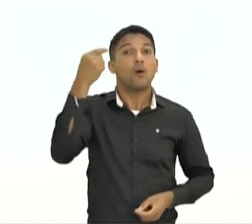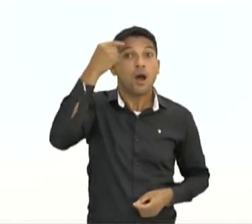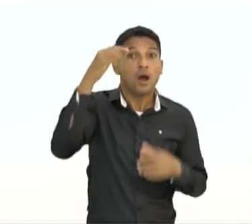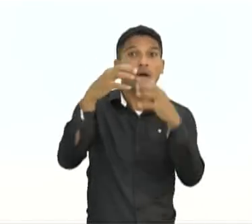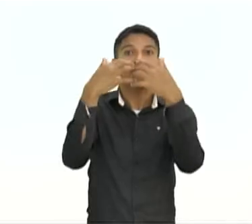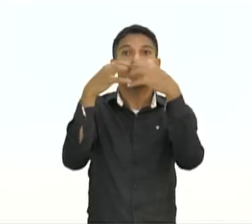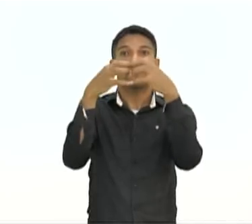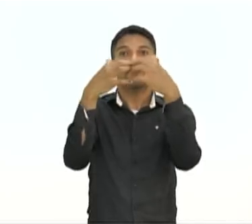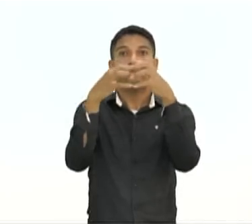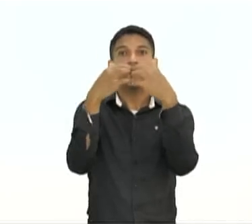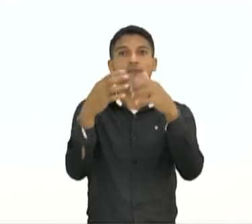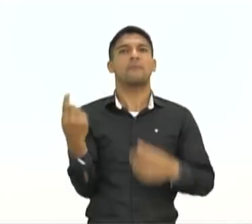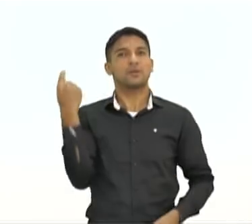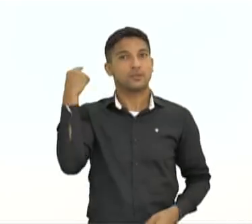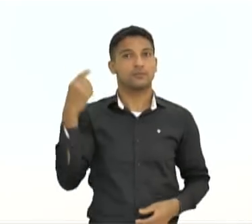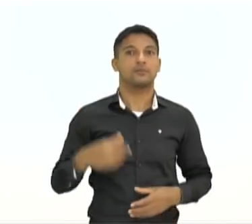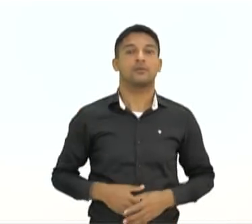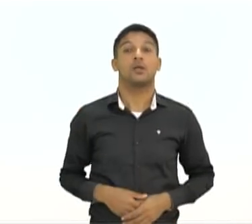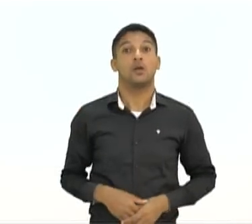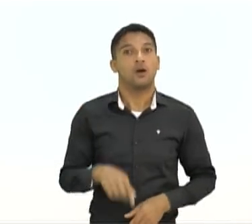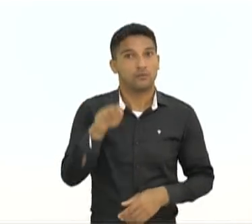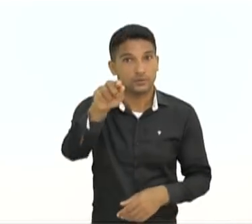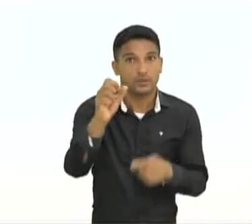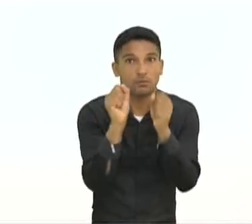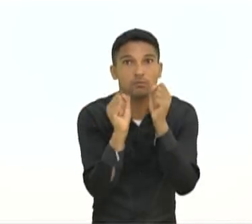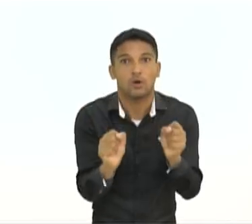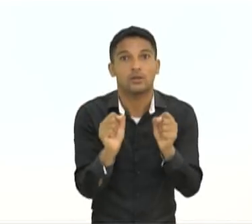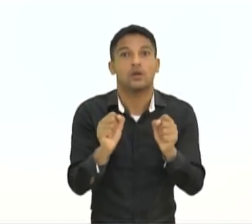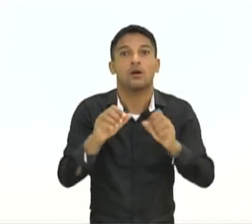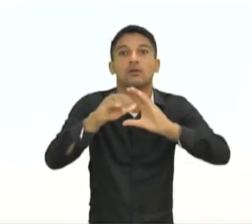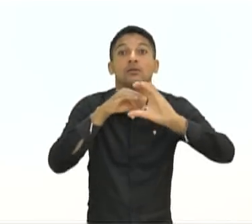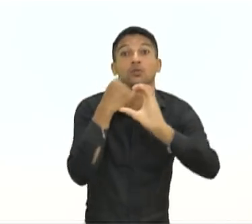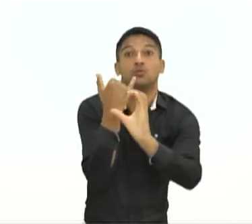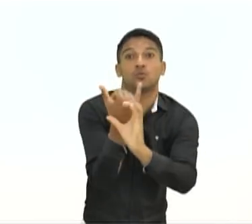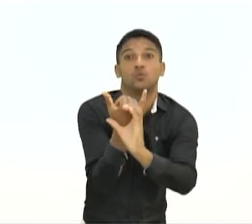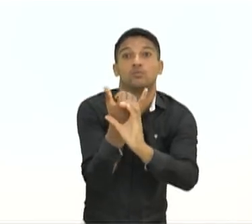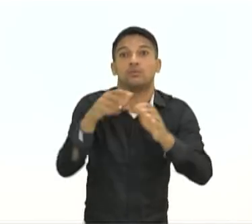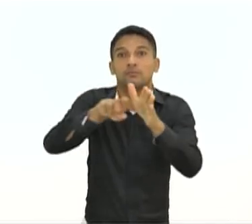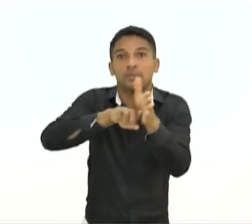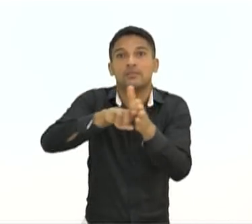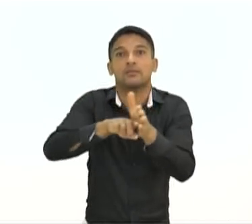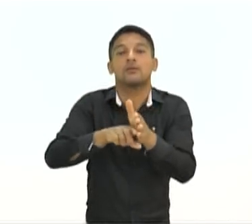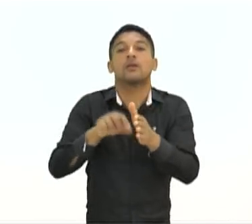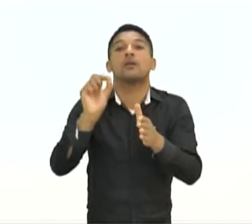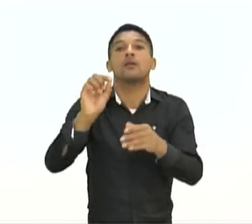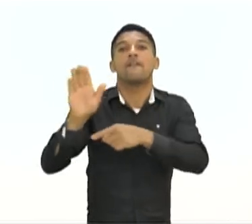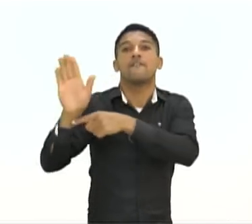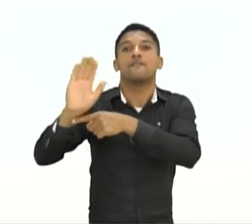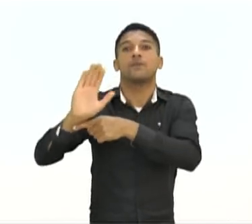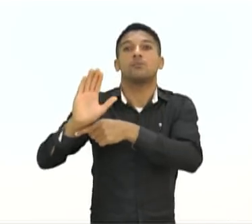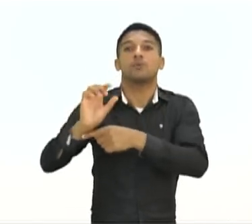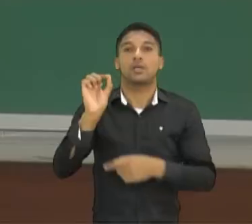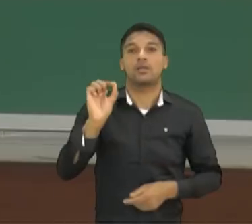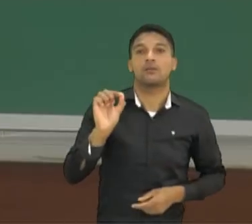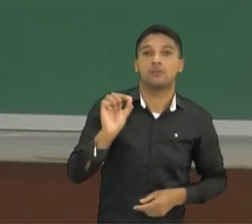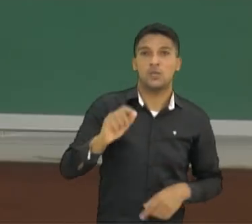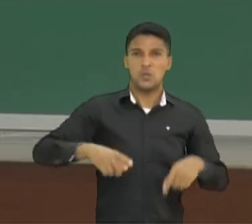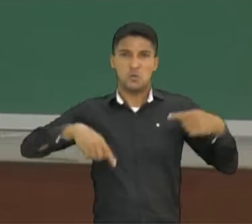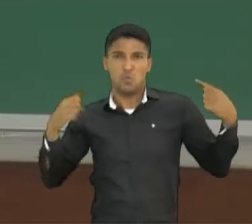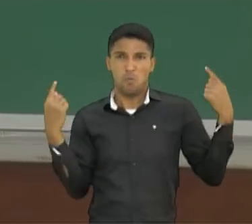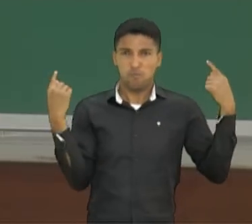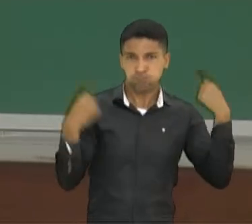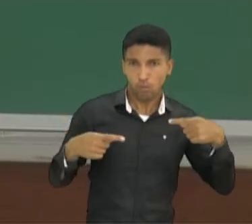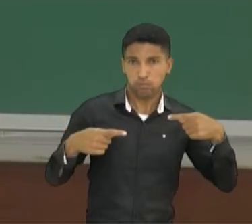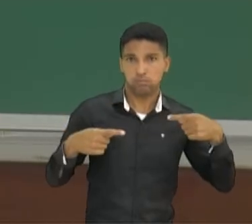pode digitar lá o Confronto dos Deuses. É uma série que está disponível no YouTube, onde você vai